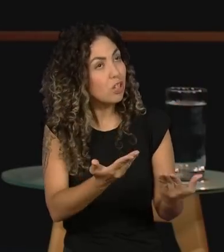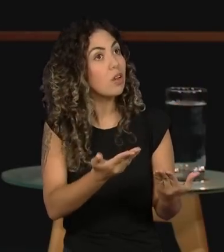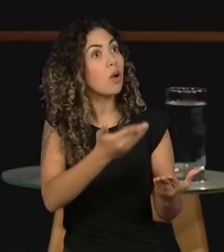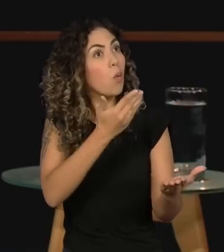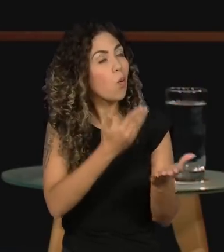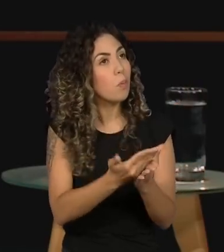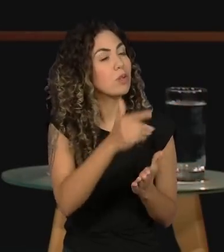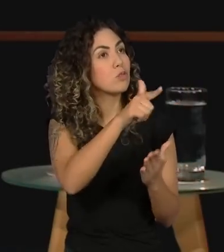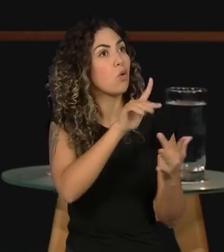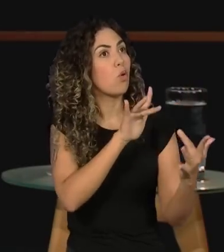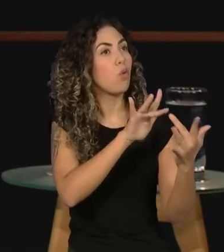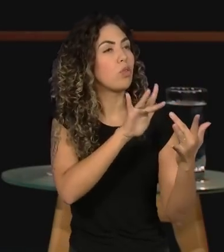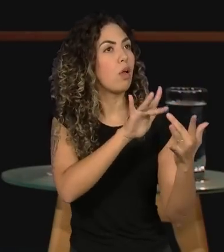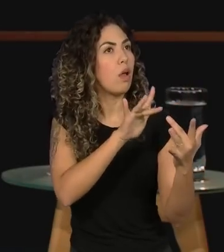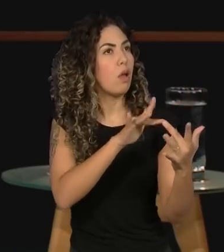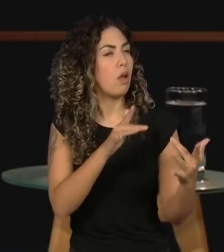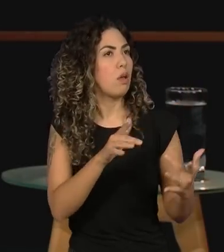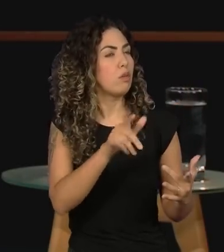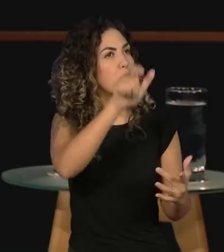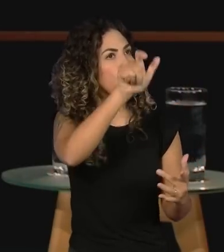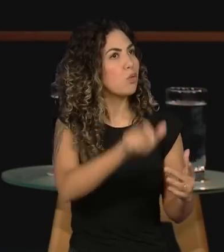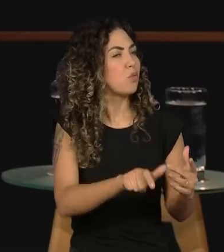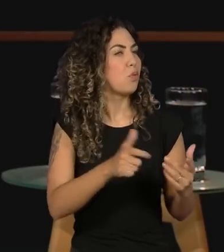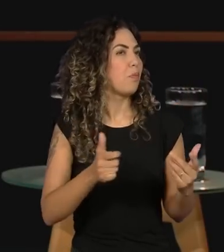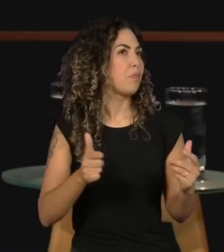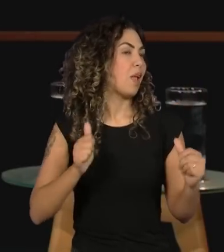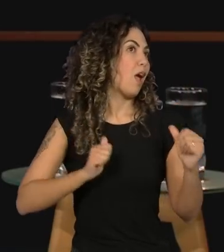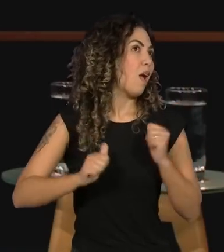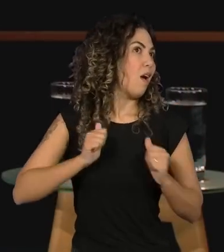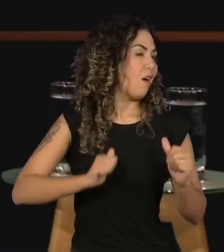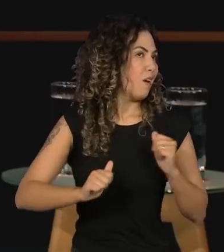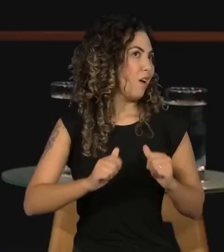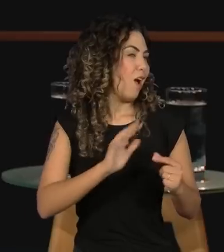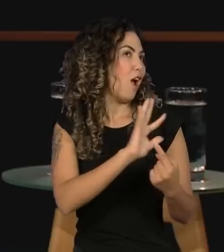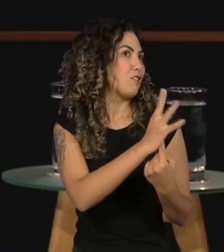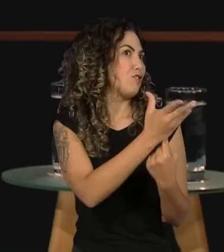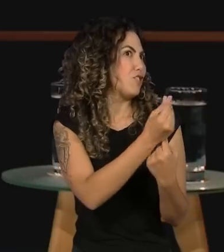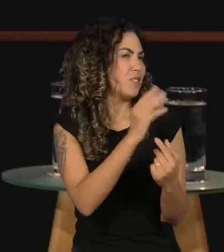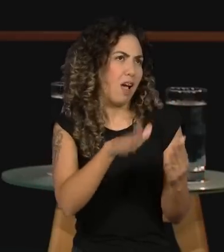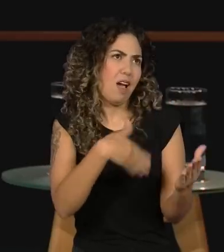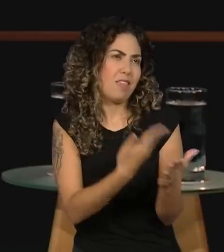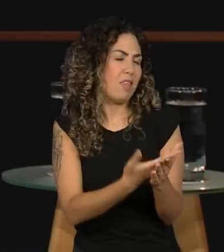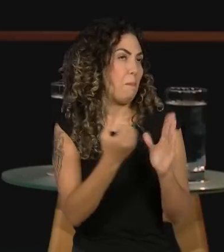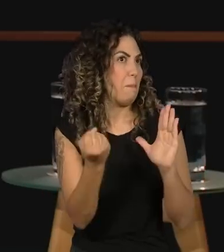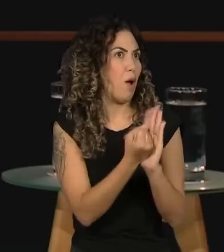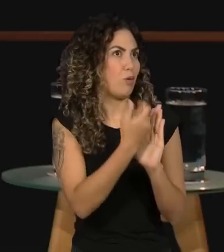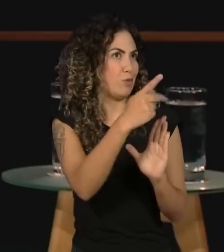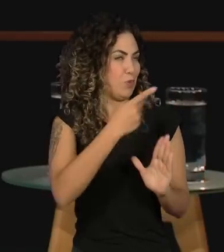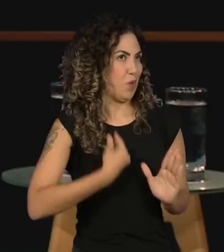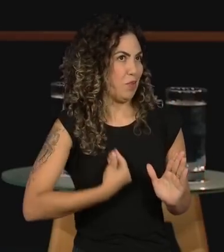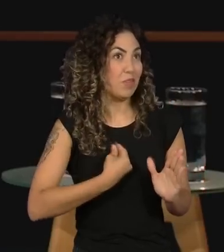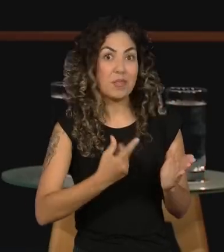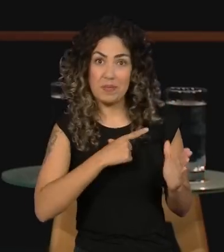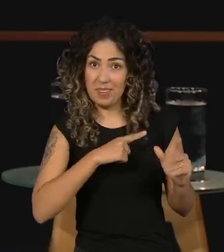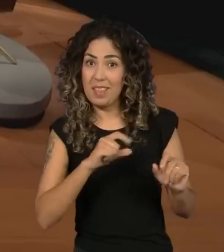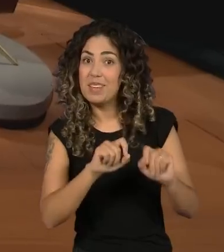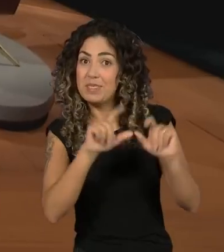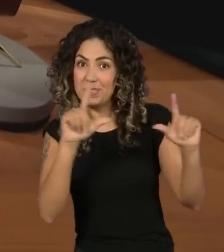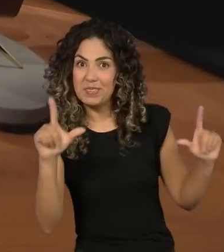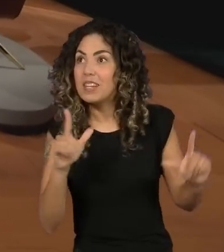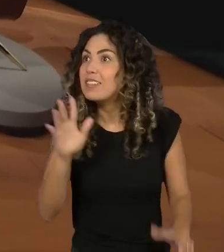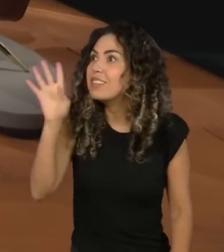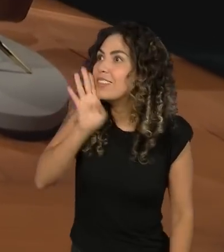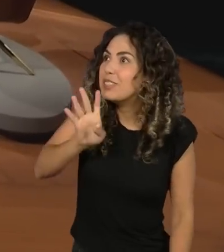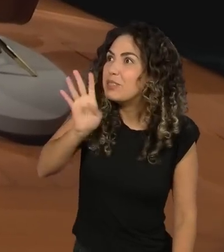artista que marcou fortemente, e até hoje, acho que na sua vida, né? A gente fez um quadro sobre ele, olha só. Que